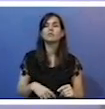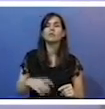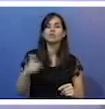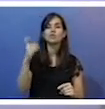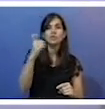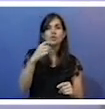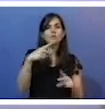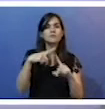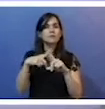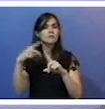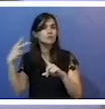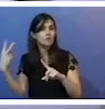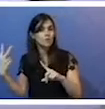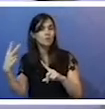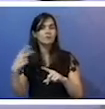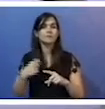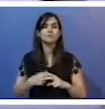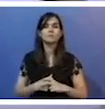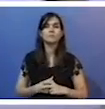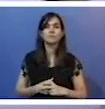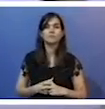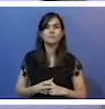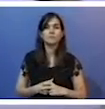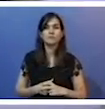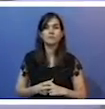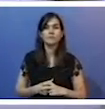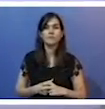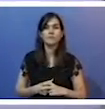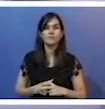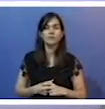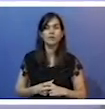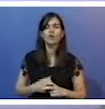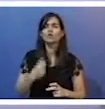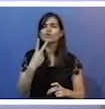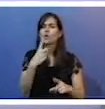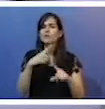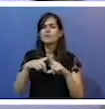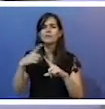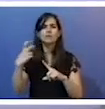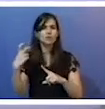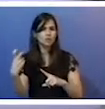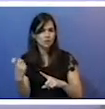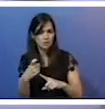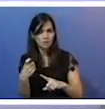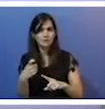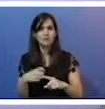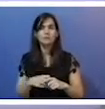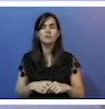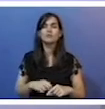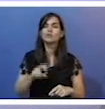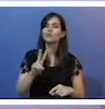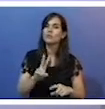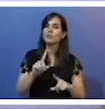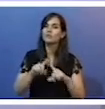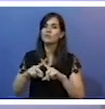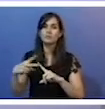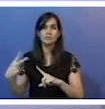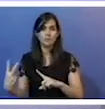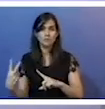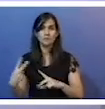xxx22 x agora pegando esse segundo 2 vezes x 2x e aqui doenças